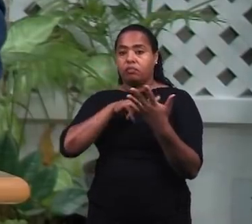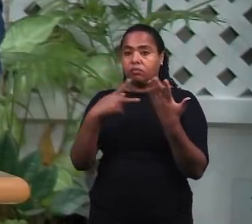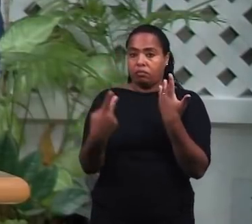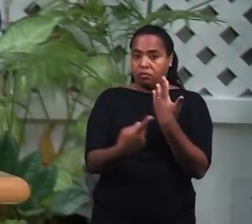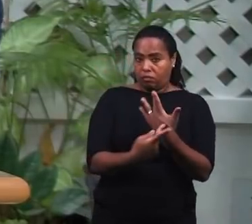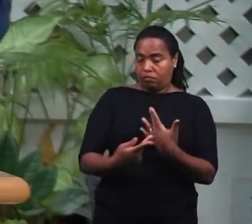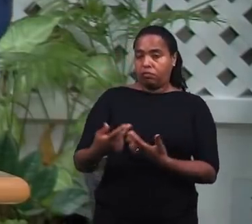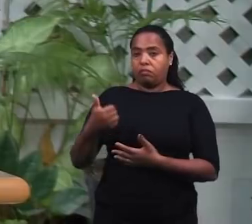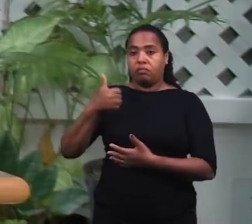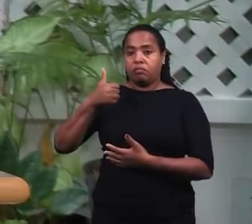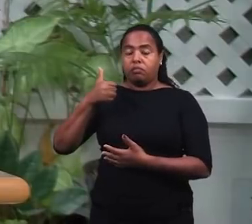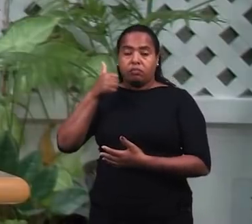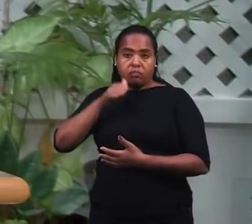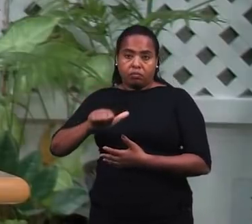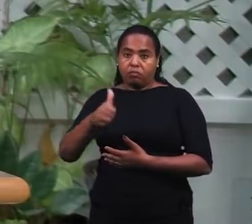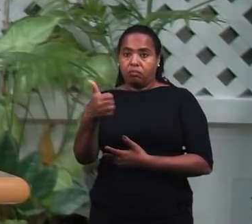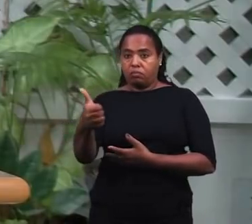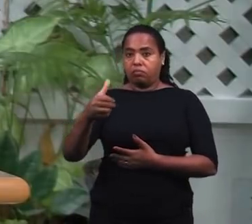10 virgens.